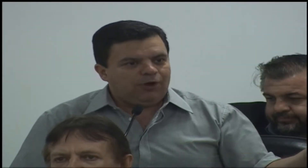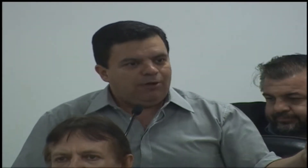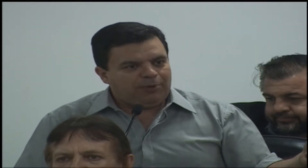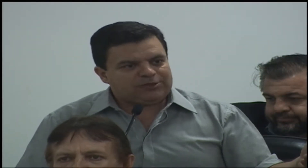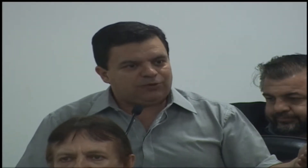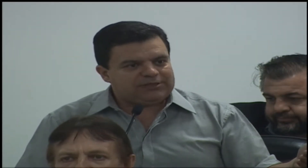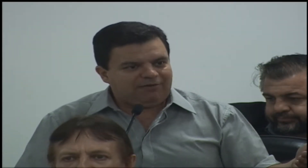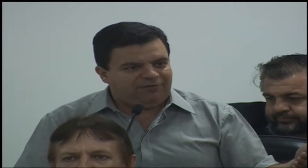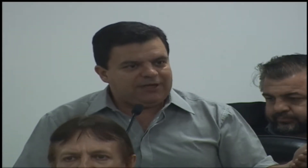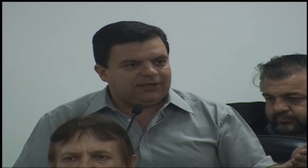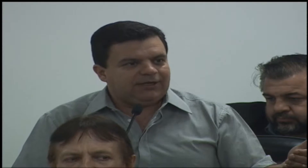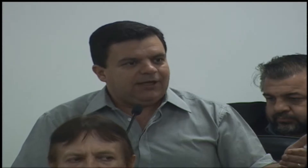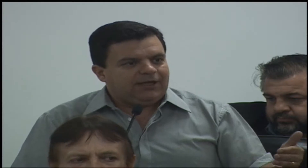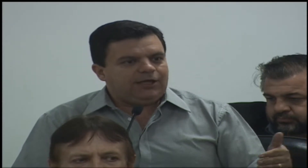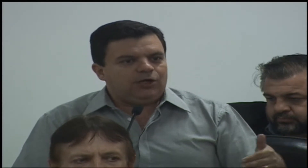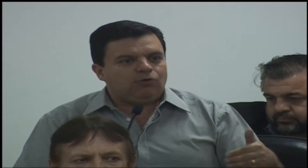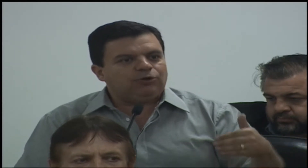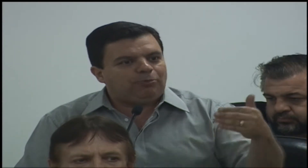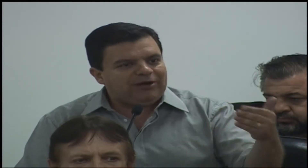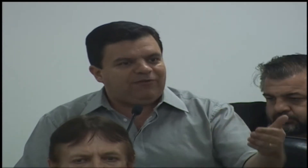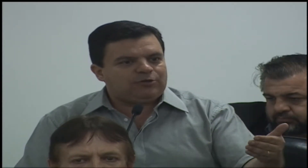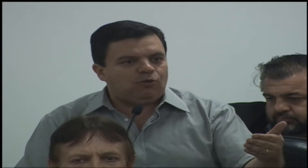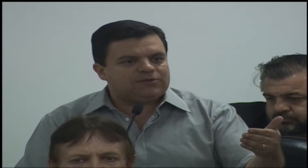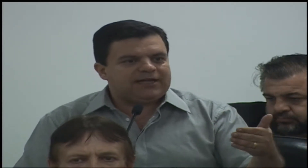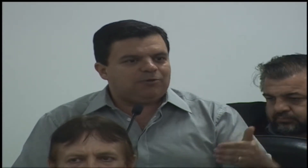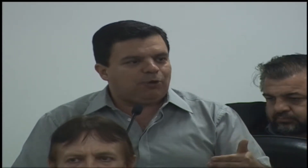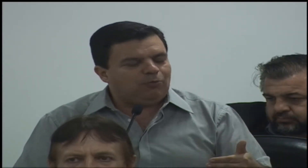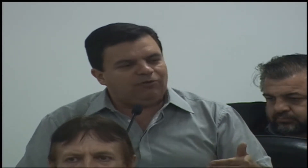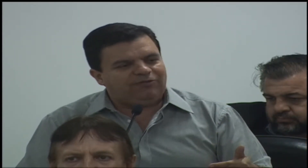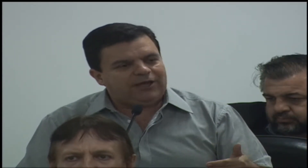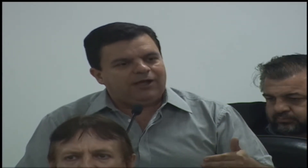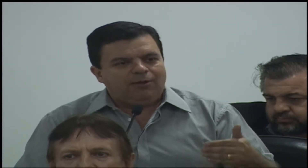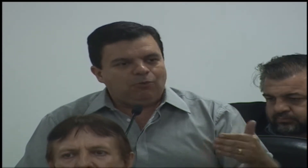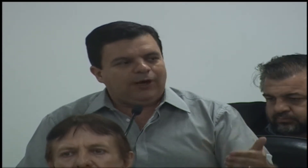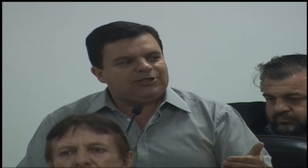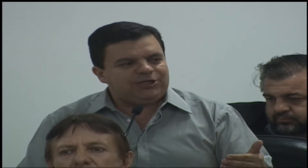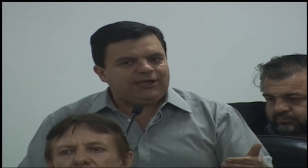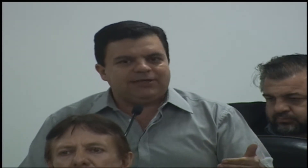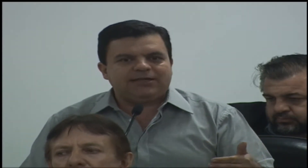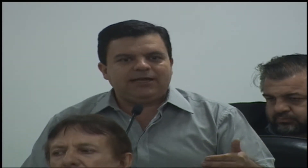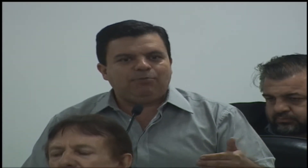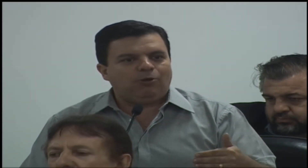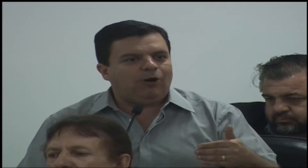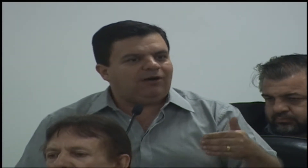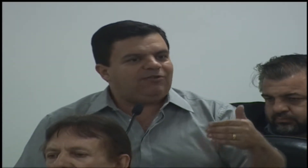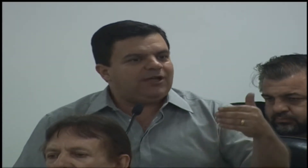que brigar para incluir essas pessoas no cadastro, não para que